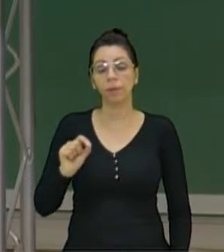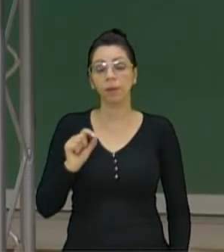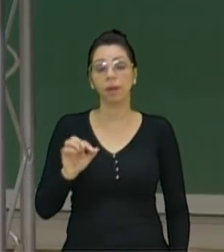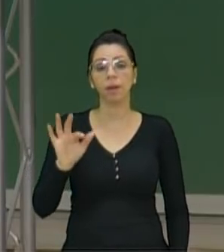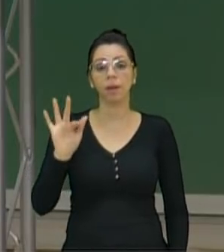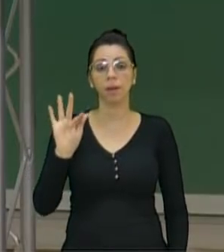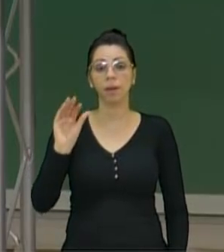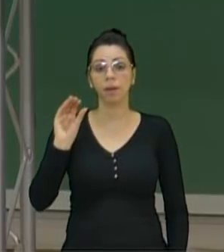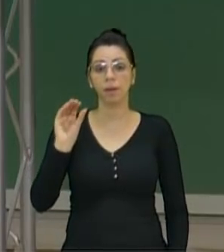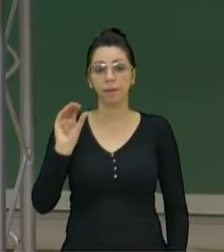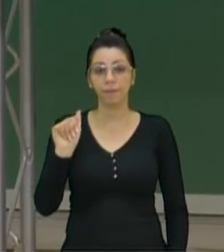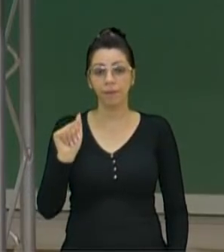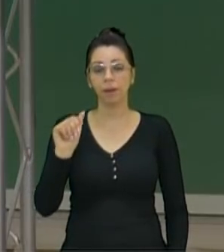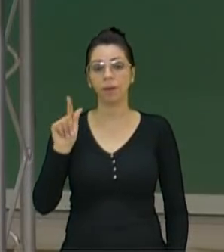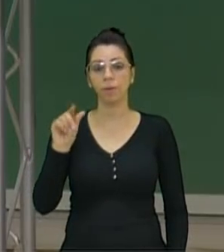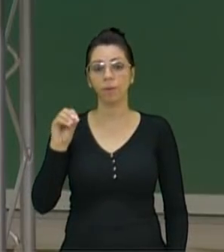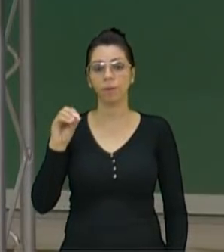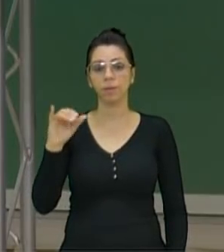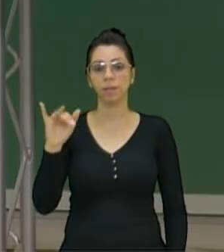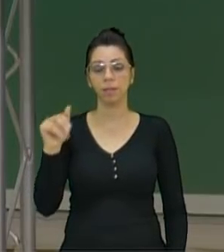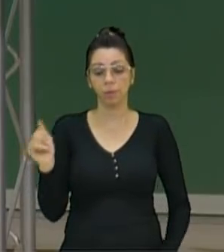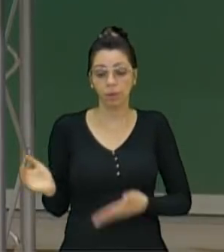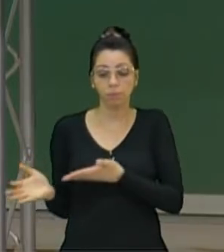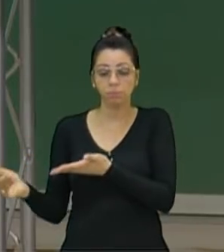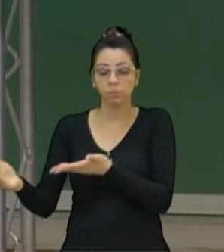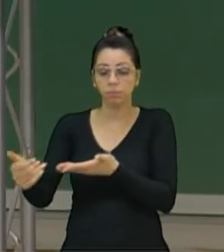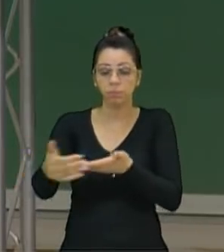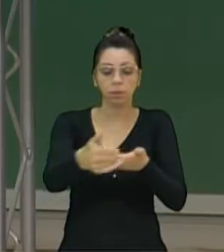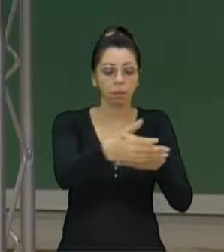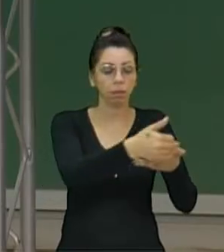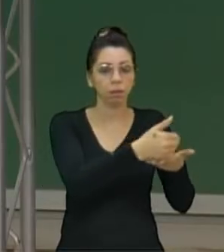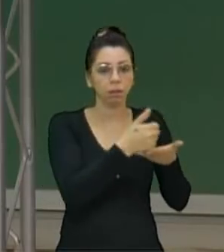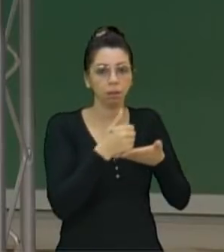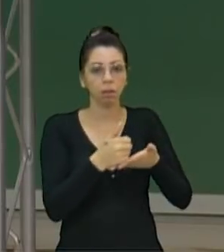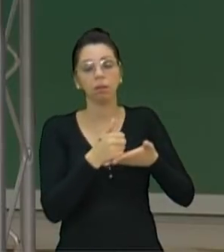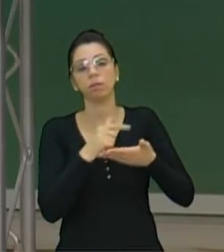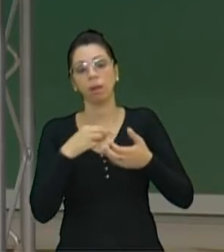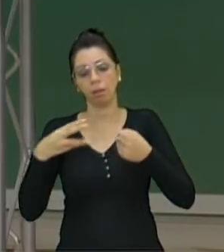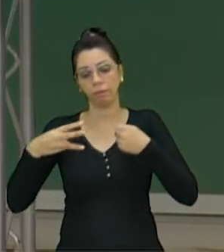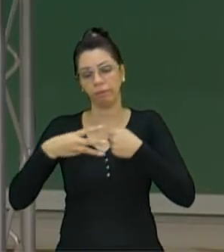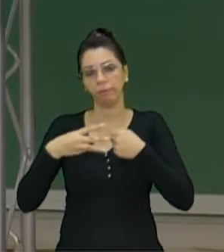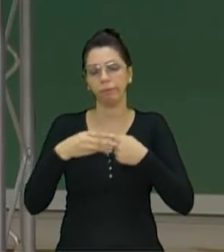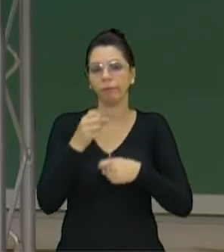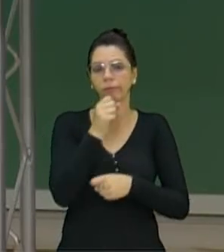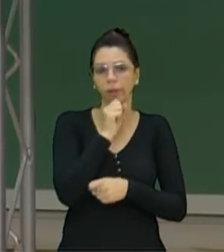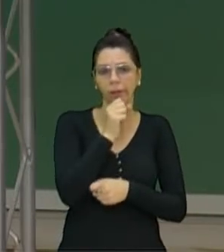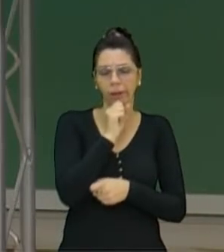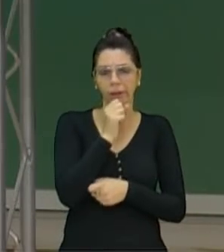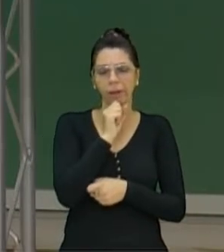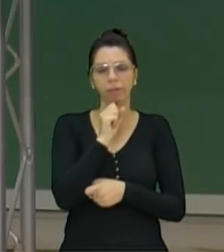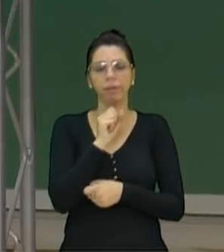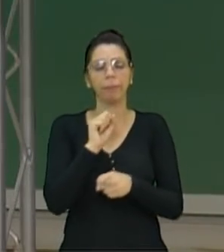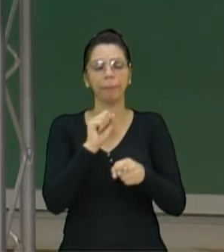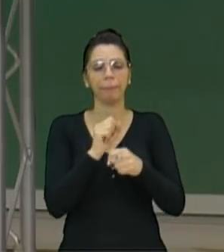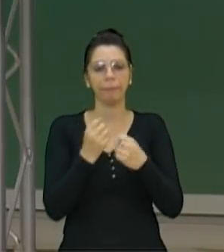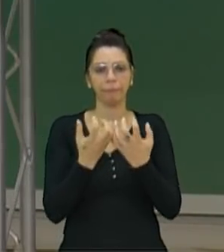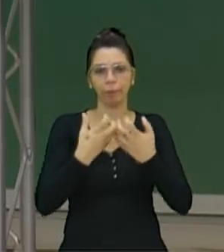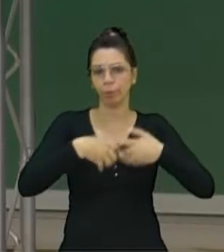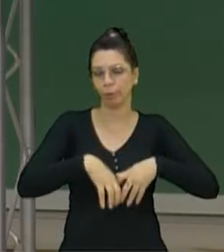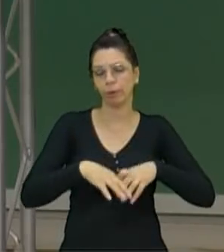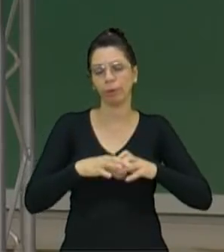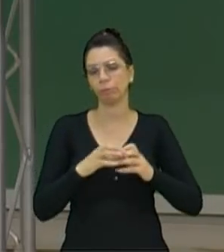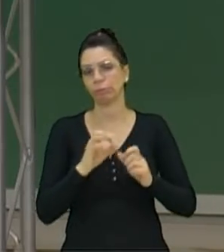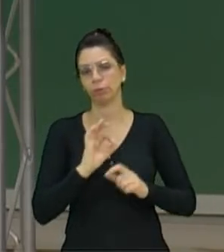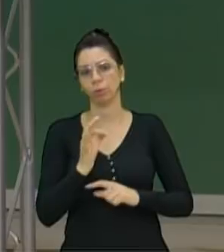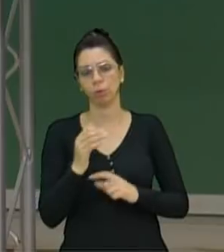fagocita bactérias, plaquetas e células que já estão velhas, que já não estão funcionando bem. O que quer dizer